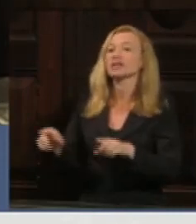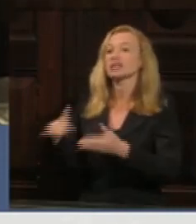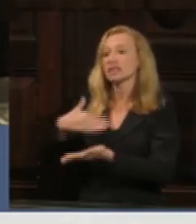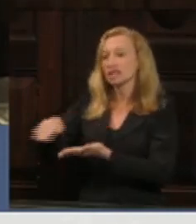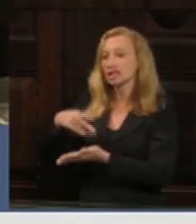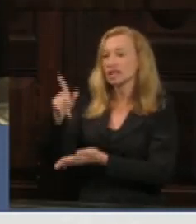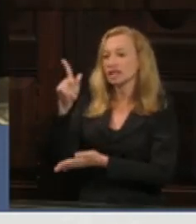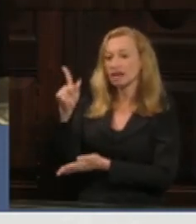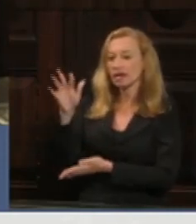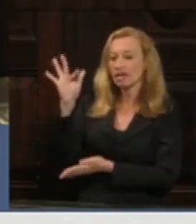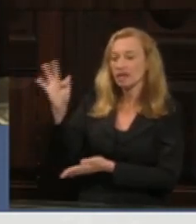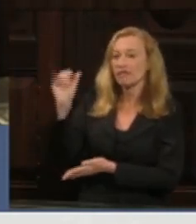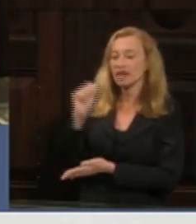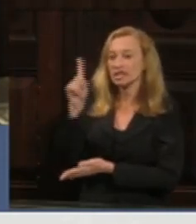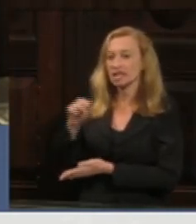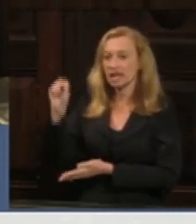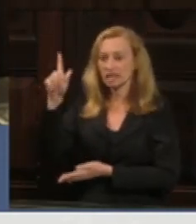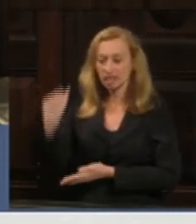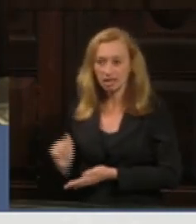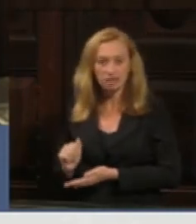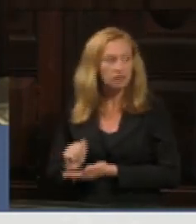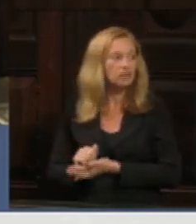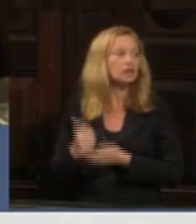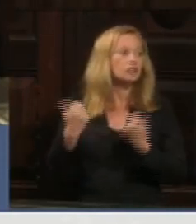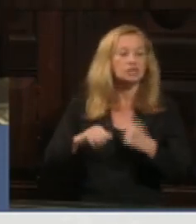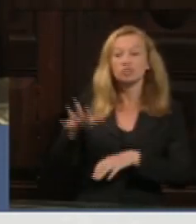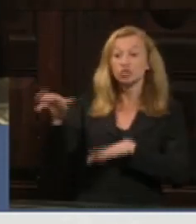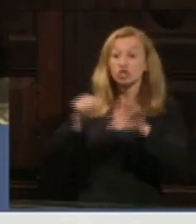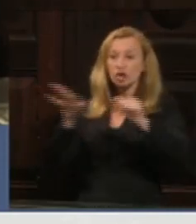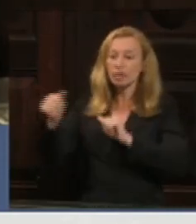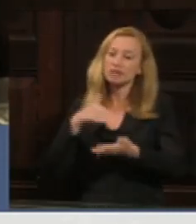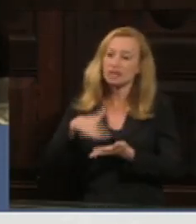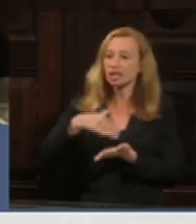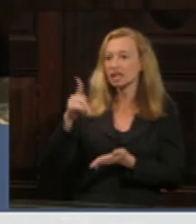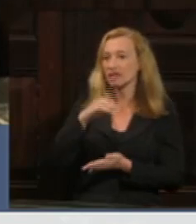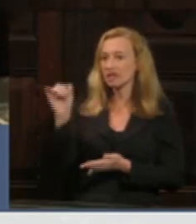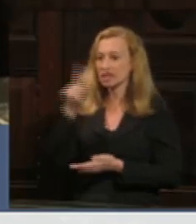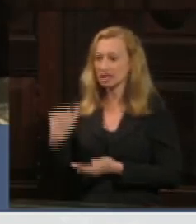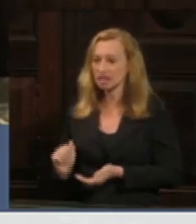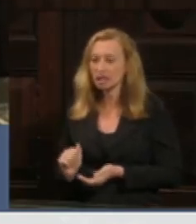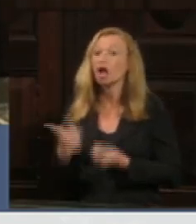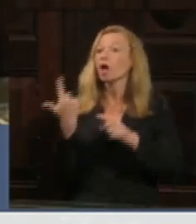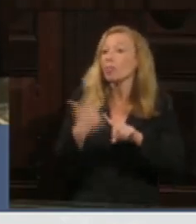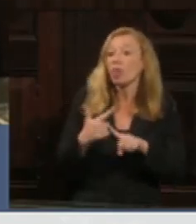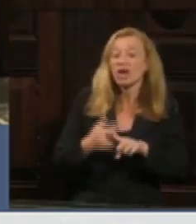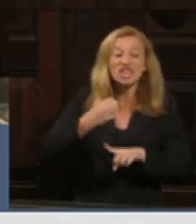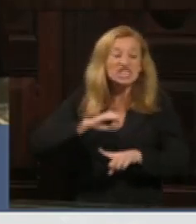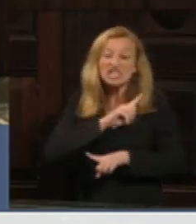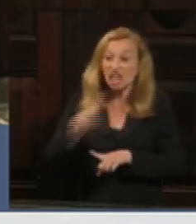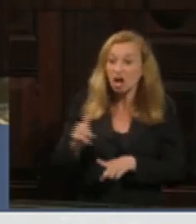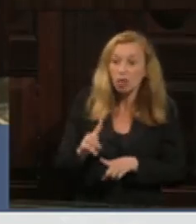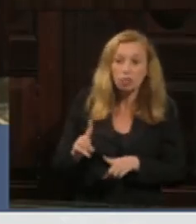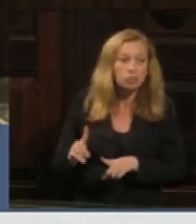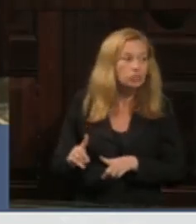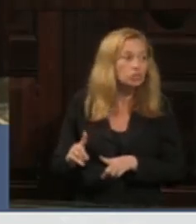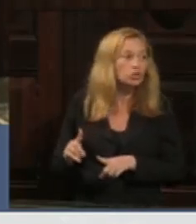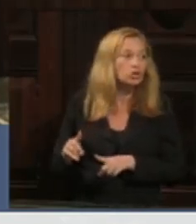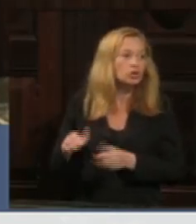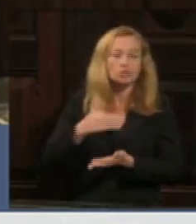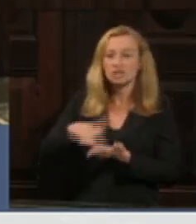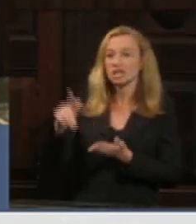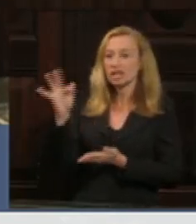Flávio Serafini, nós temos que chamar aqui na audiência pública da Comissão de Educação o secretário de Fazenda, porque senão o secretário de Educação é para